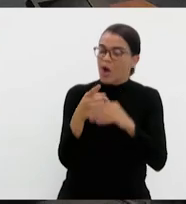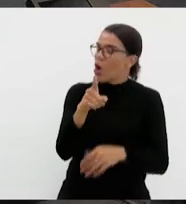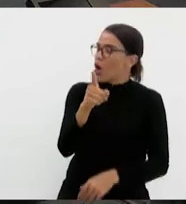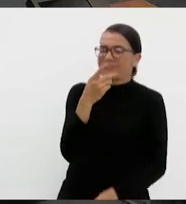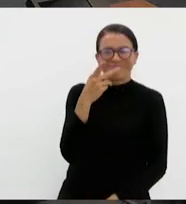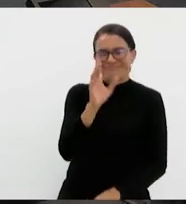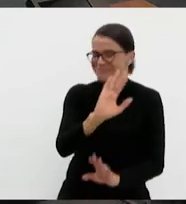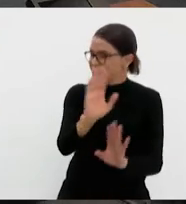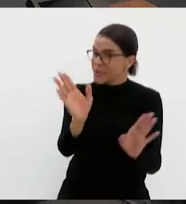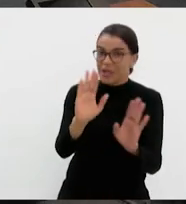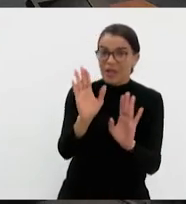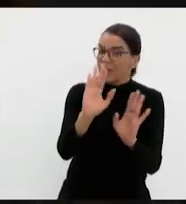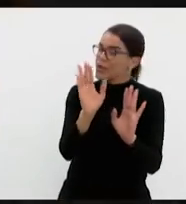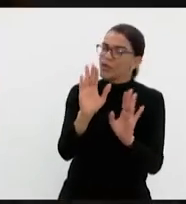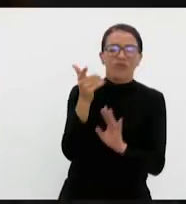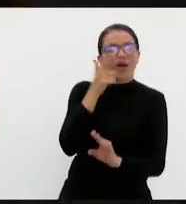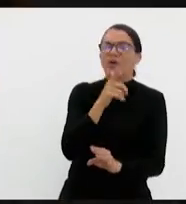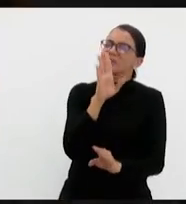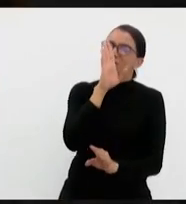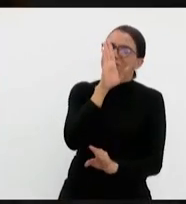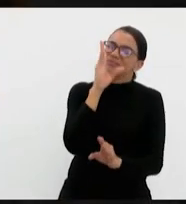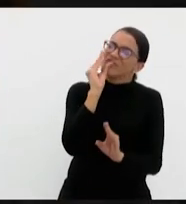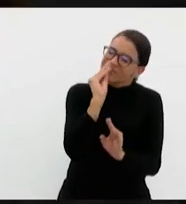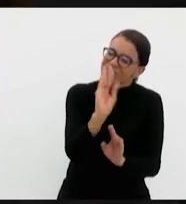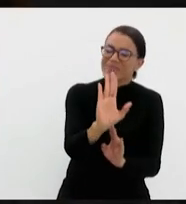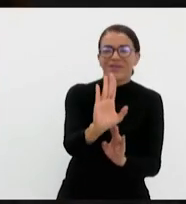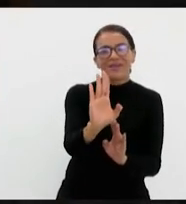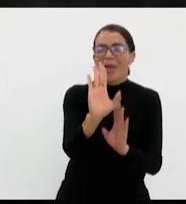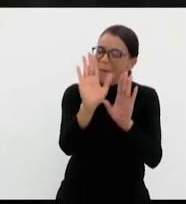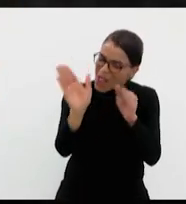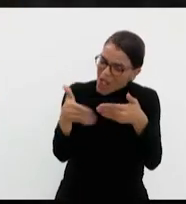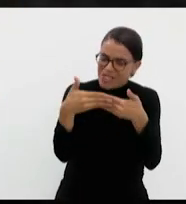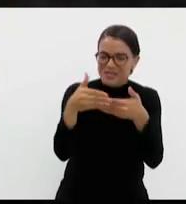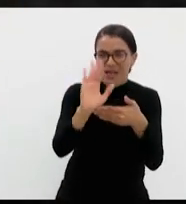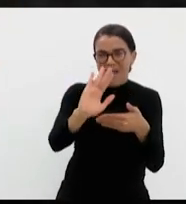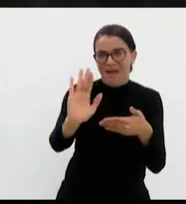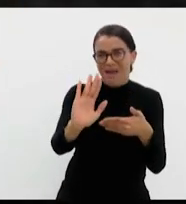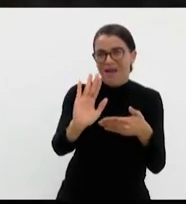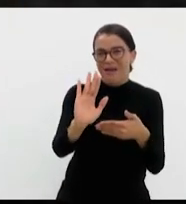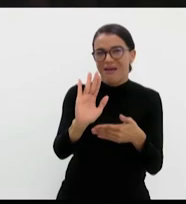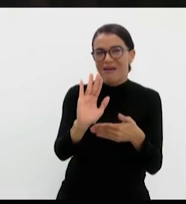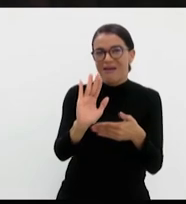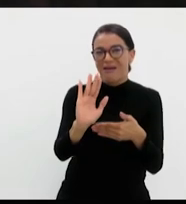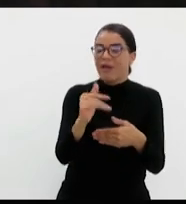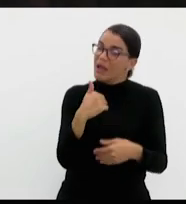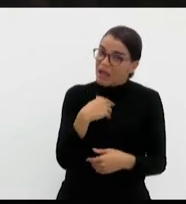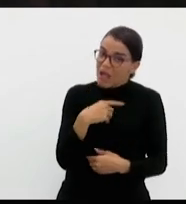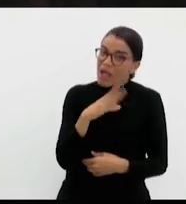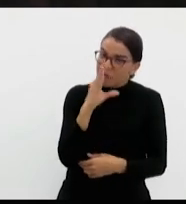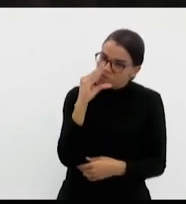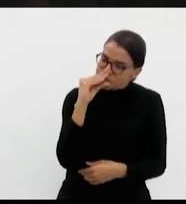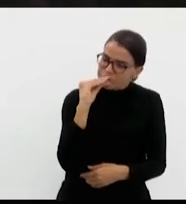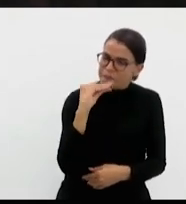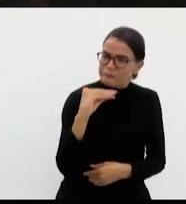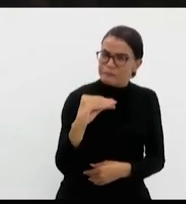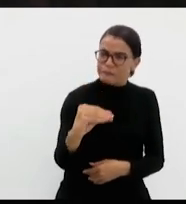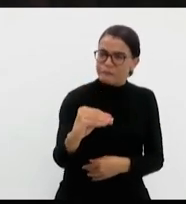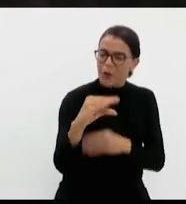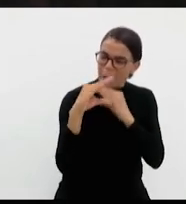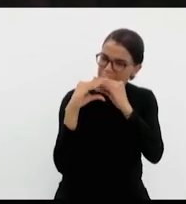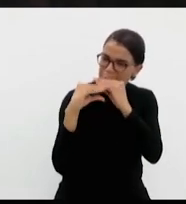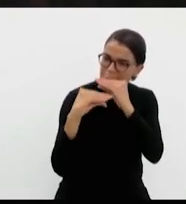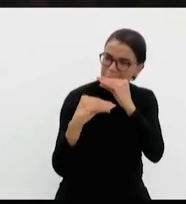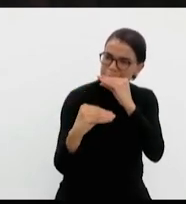não falar outras coisas que o senhor não vai fazer, é melhor o senhor encerrar. Não, eu estou dizendo o seguinte, eu fico sem falar se o senhor me provar que